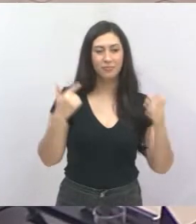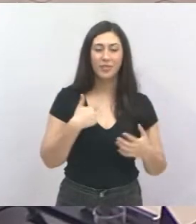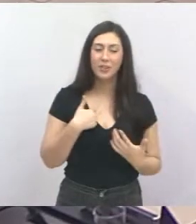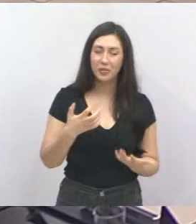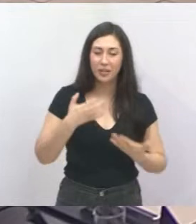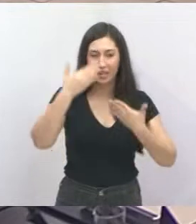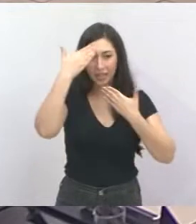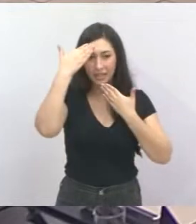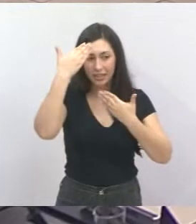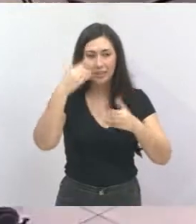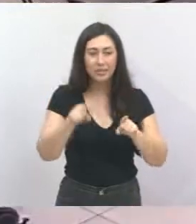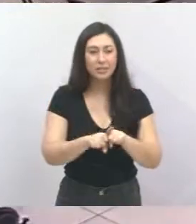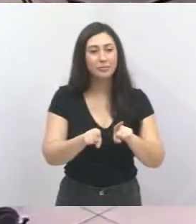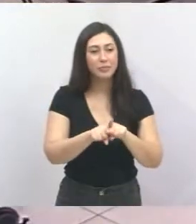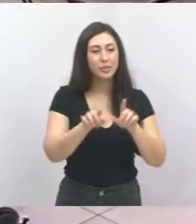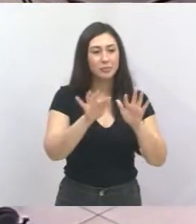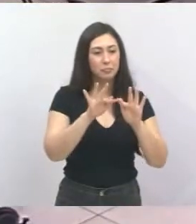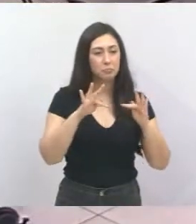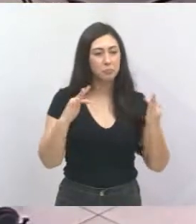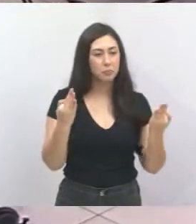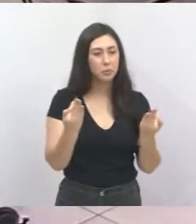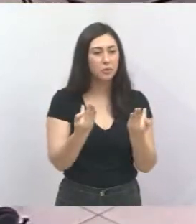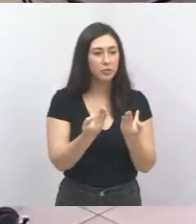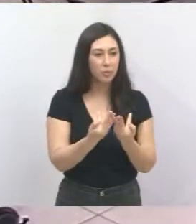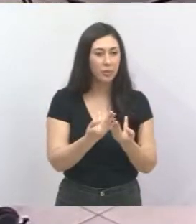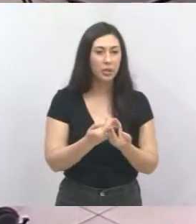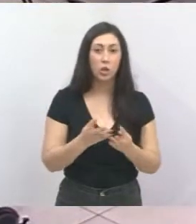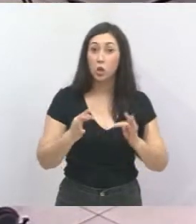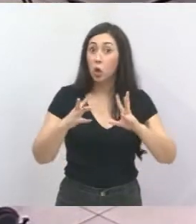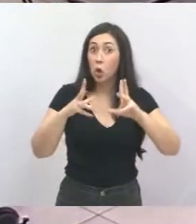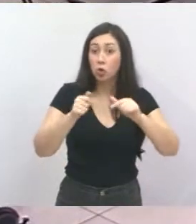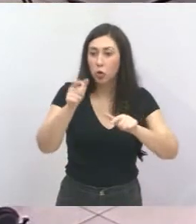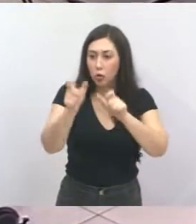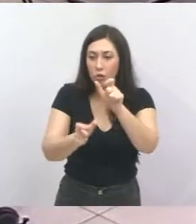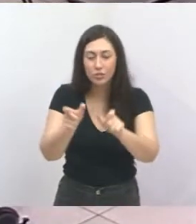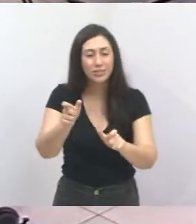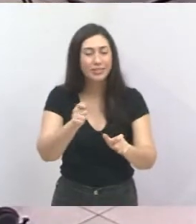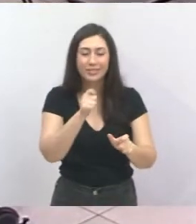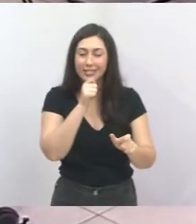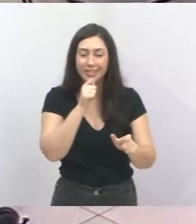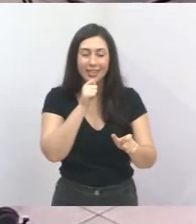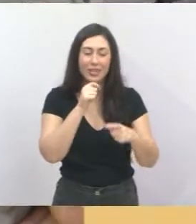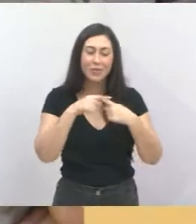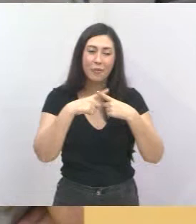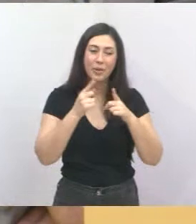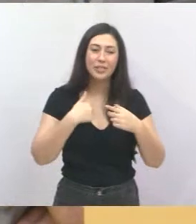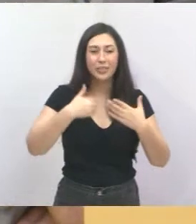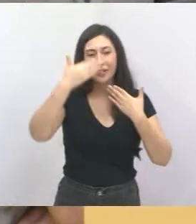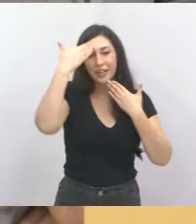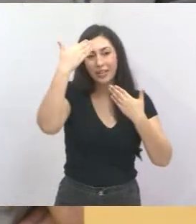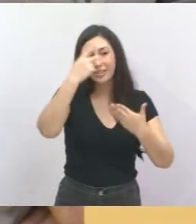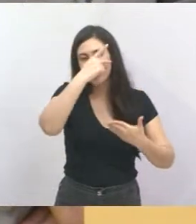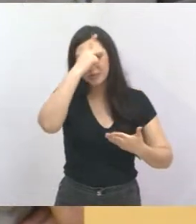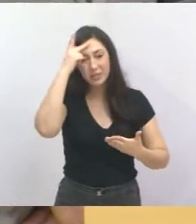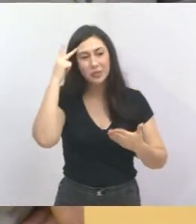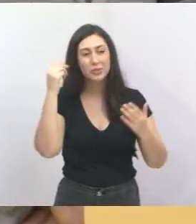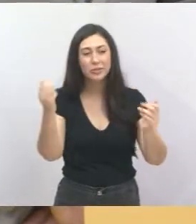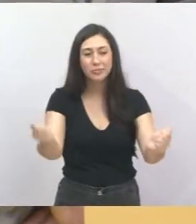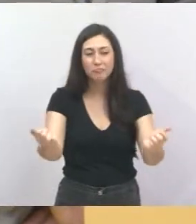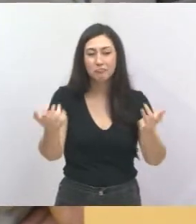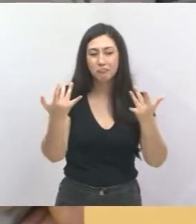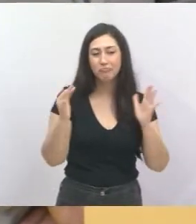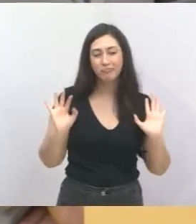E eu quero agradecer também a minha família, não estão presentes todos, mas agradeço o pessoal que veio aqui hoje